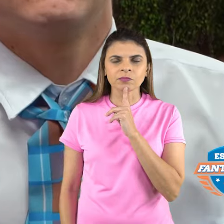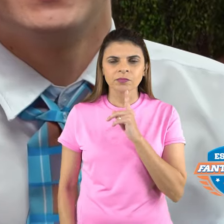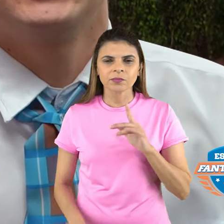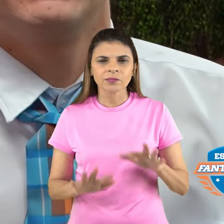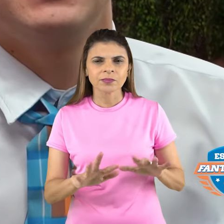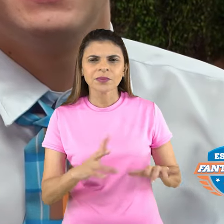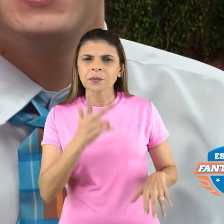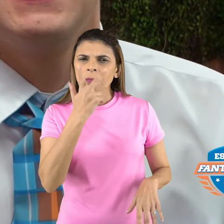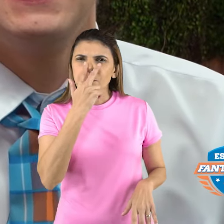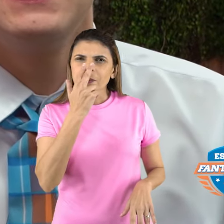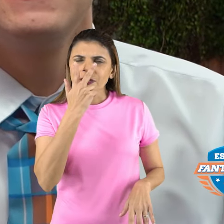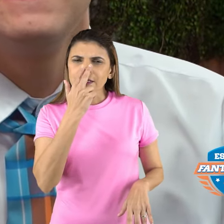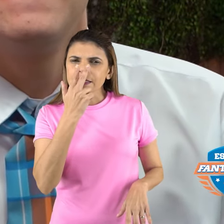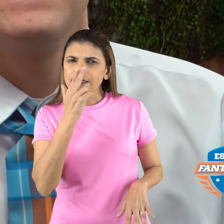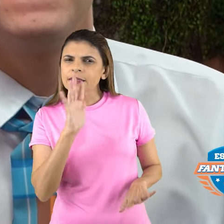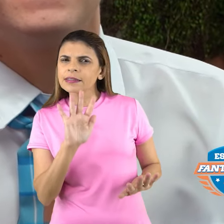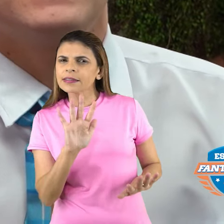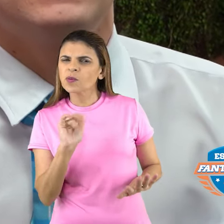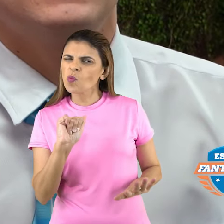Eu acho que é...